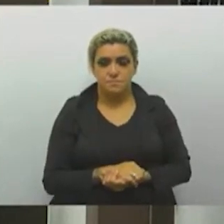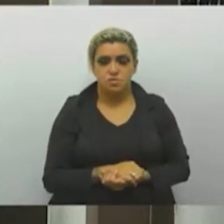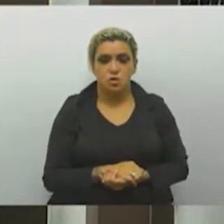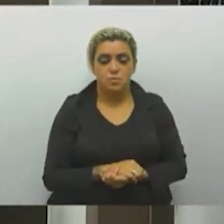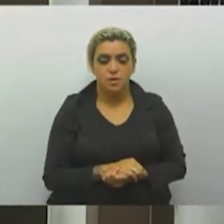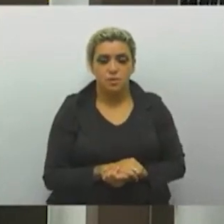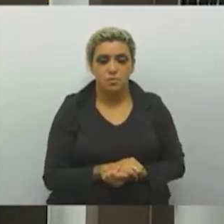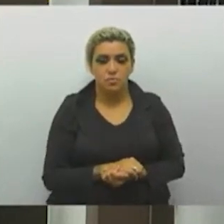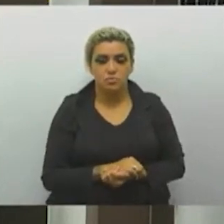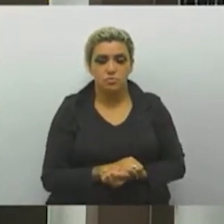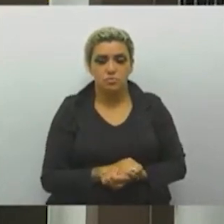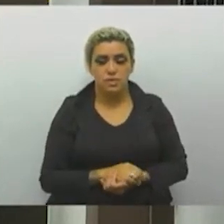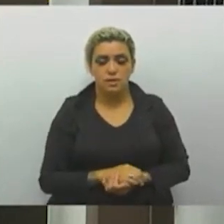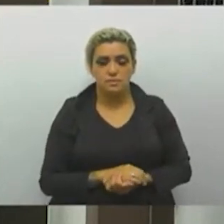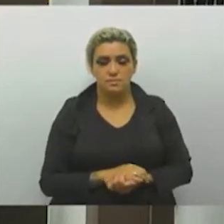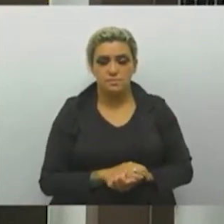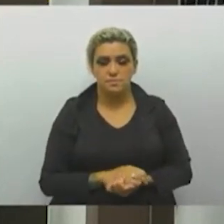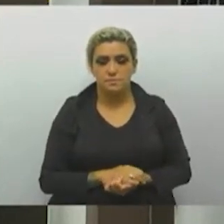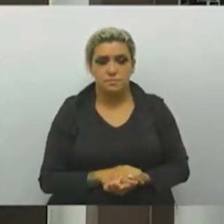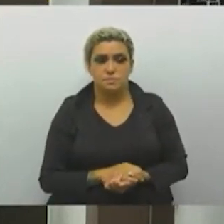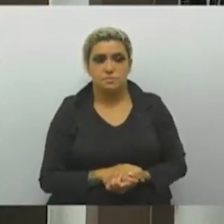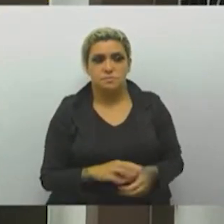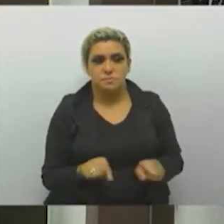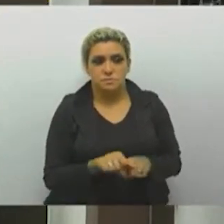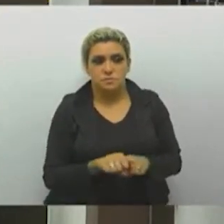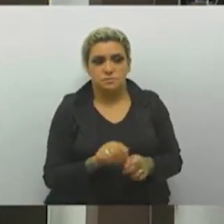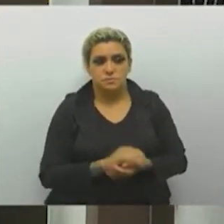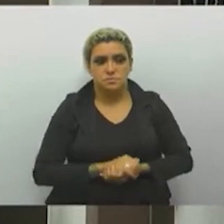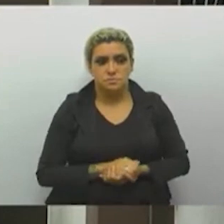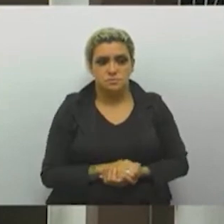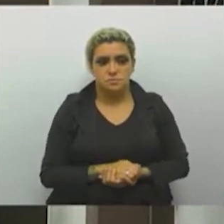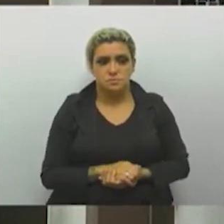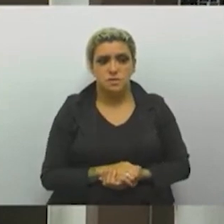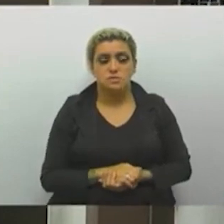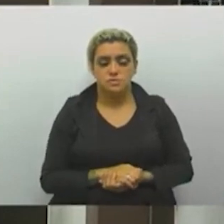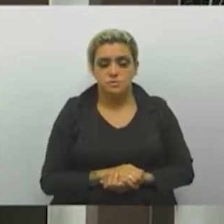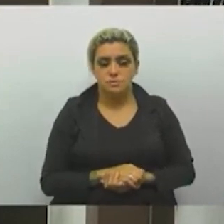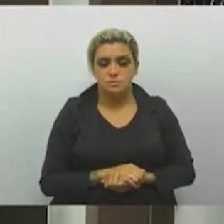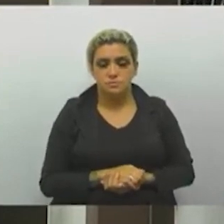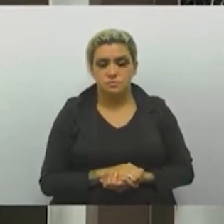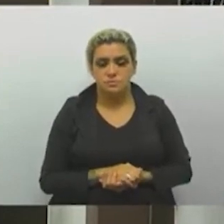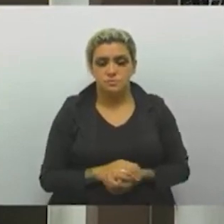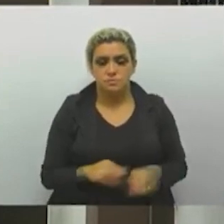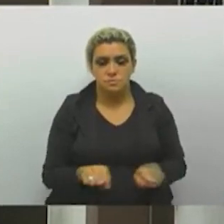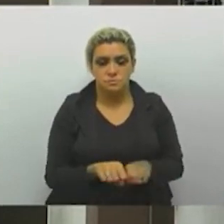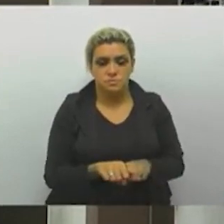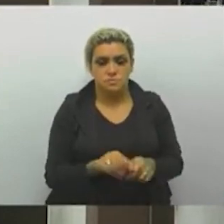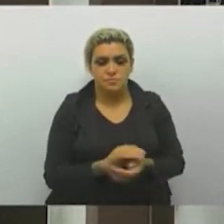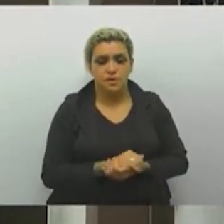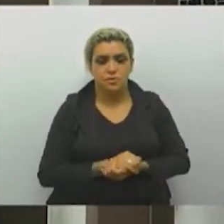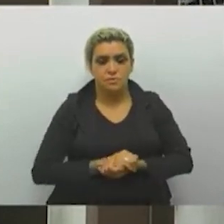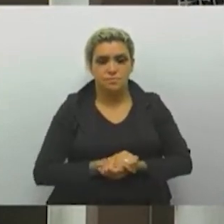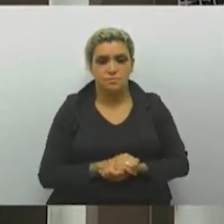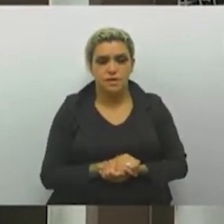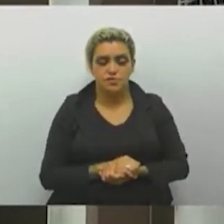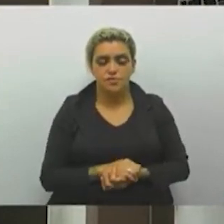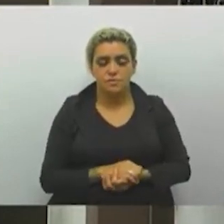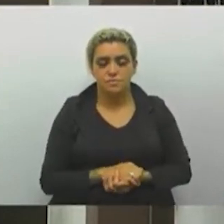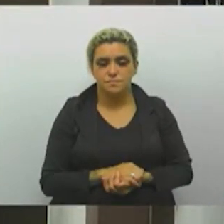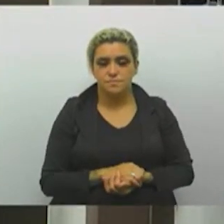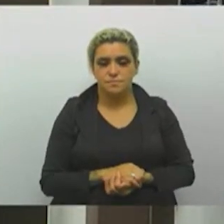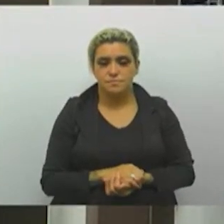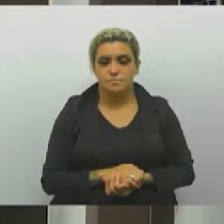bairros também teve um alargamento grande lá né eu tive andando nas casas enfim e eu tenho